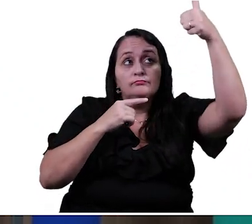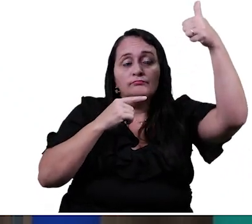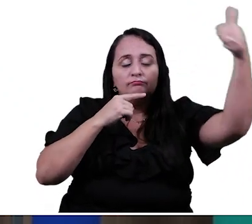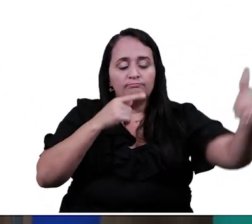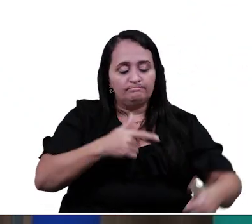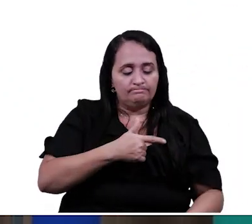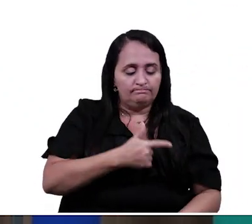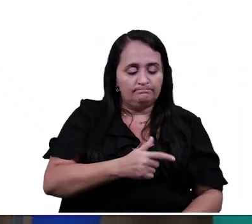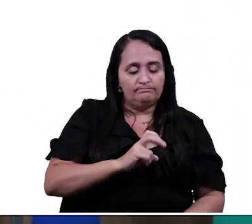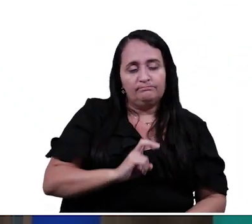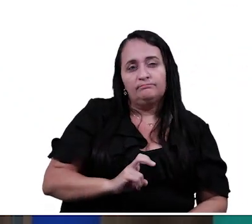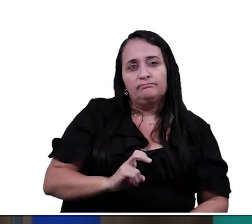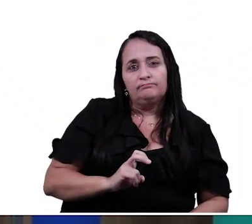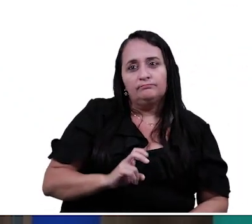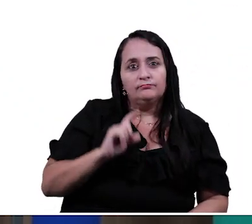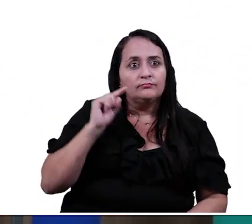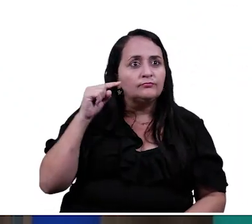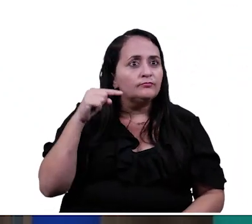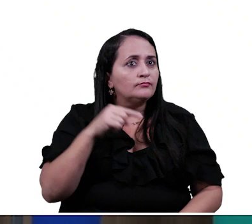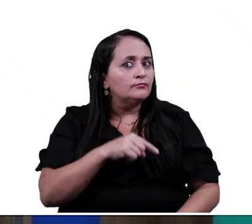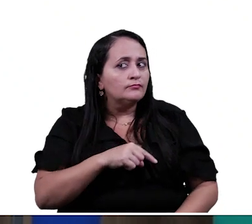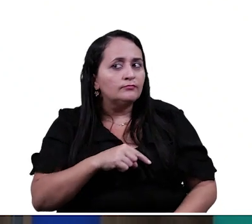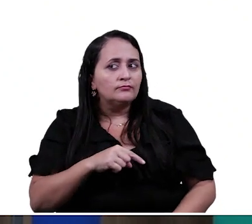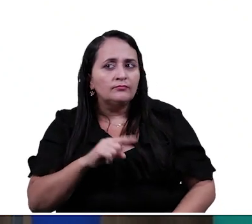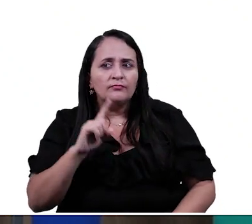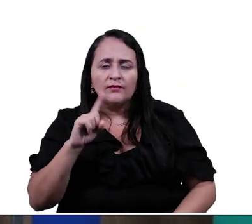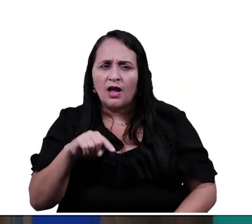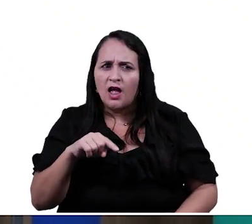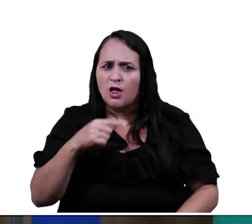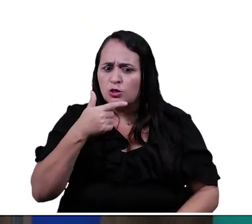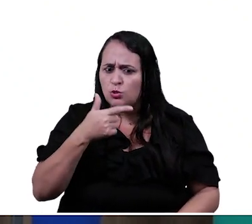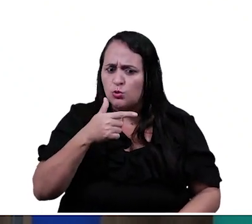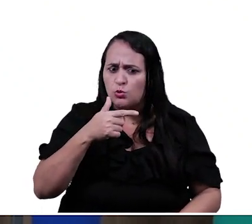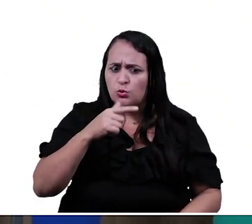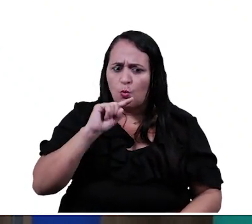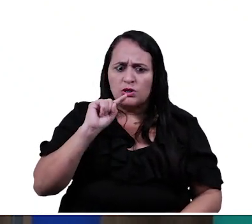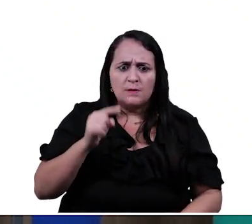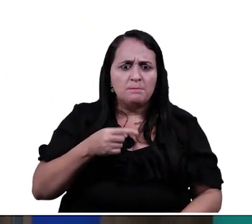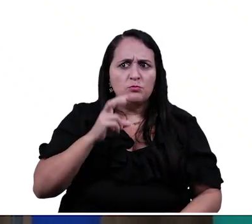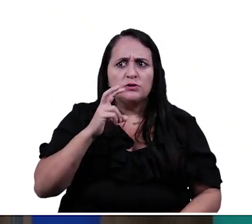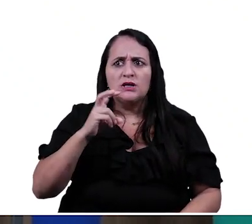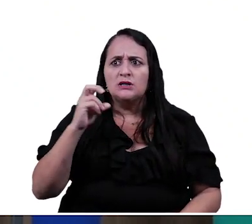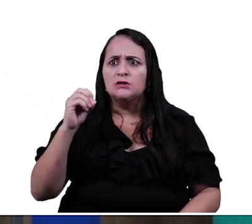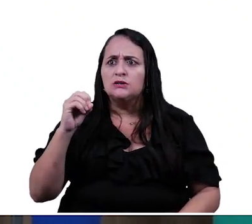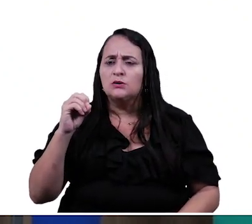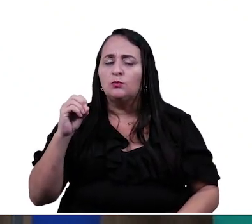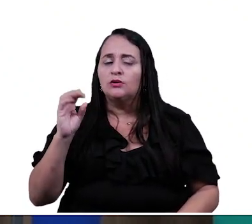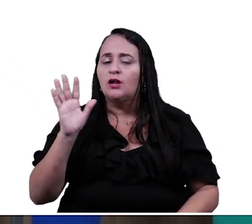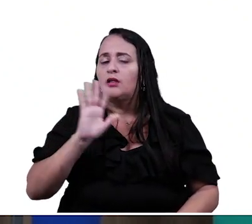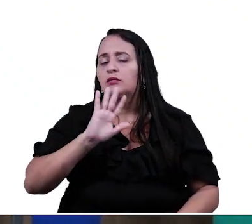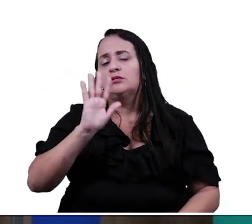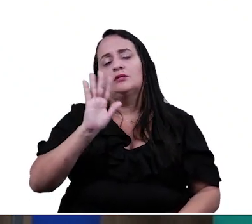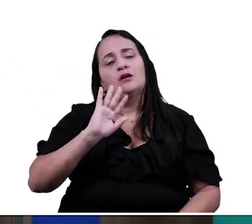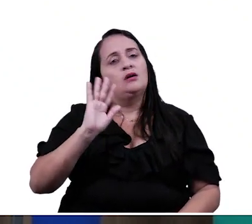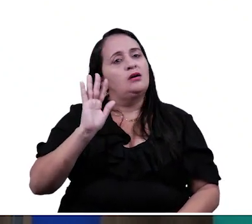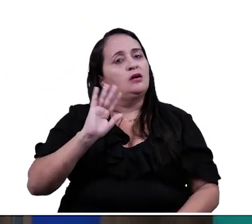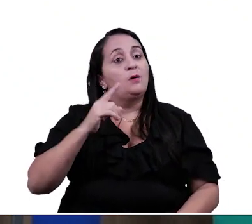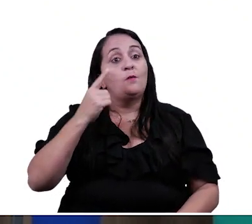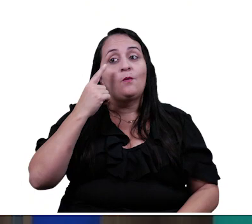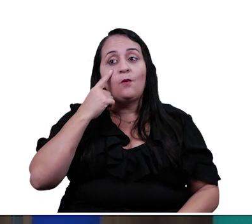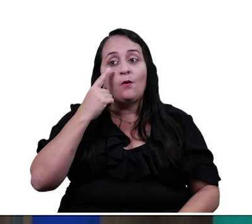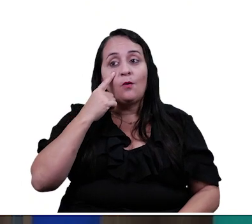25. E agora, Pro, é esse valor 2.550? Não! Olha aqui os centavos,